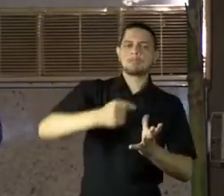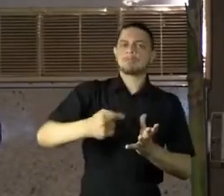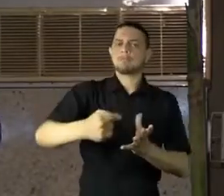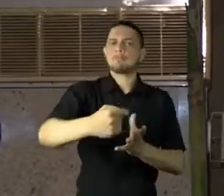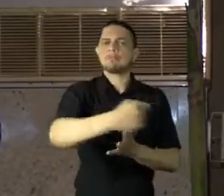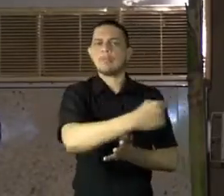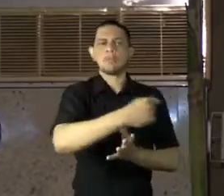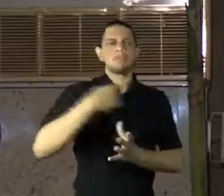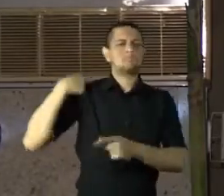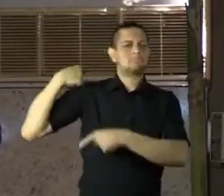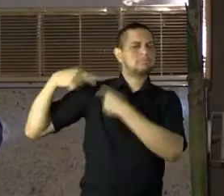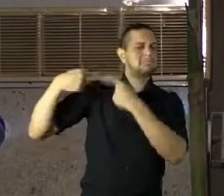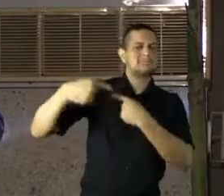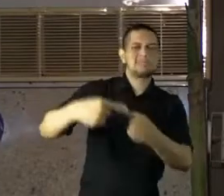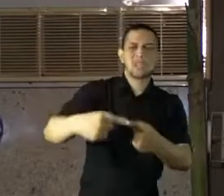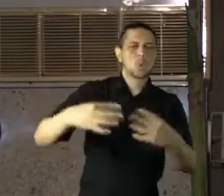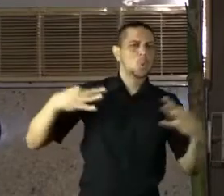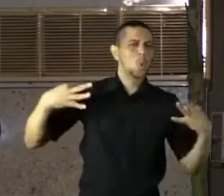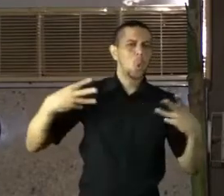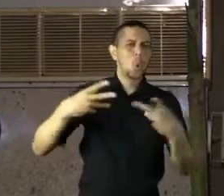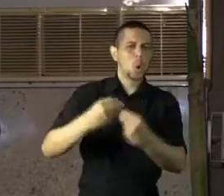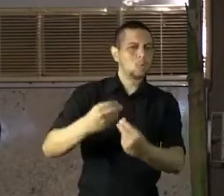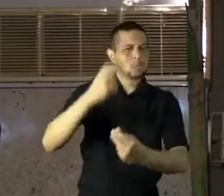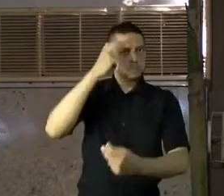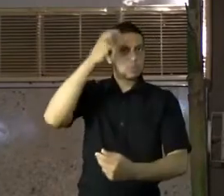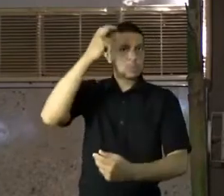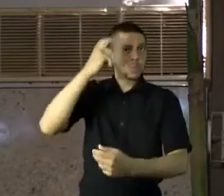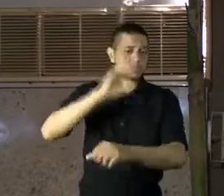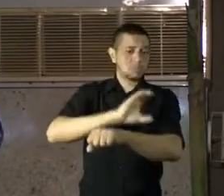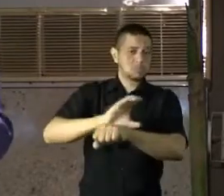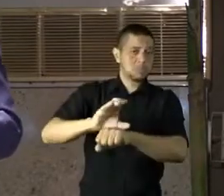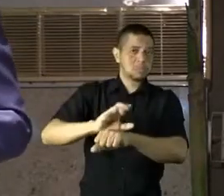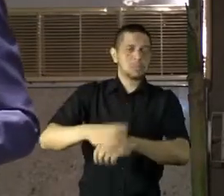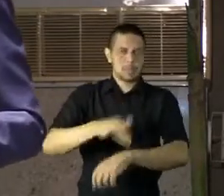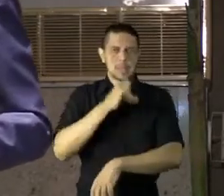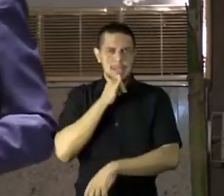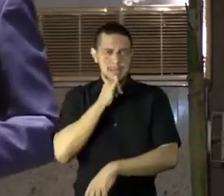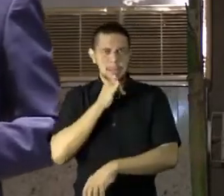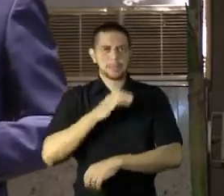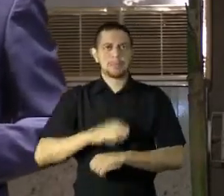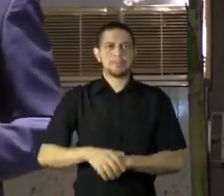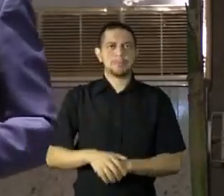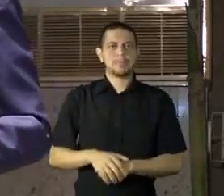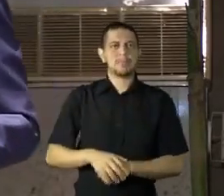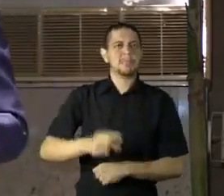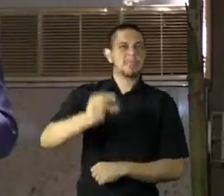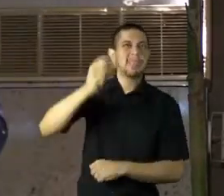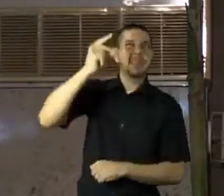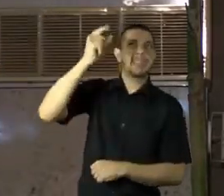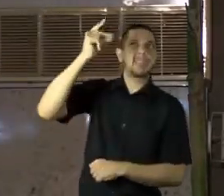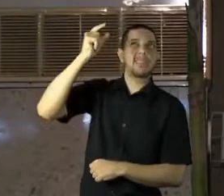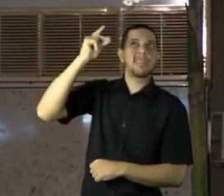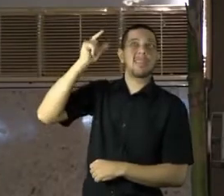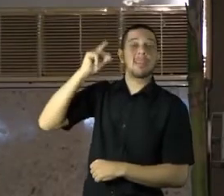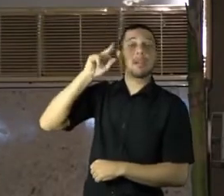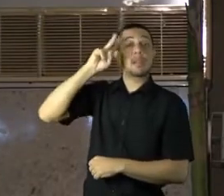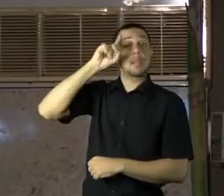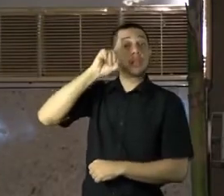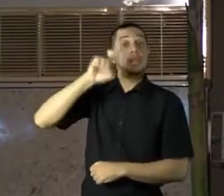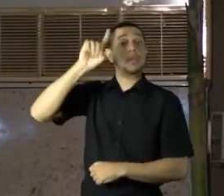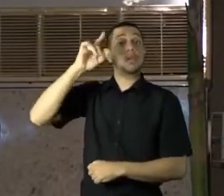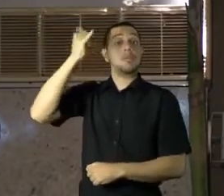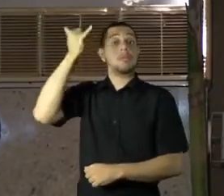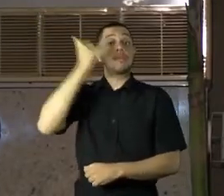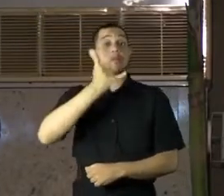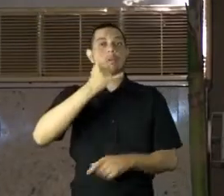em todos os lugares em todas as culturas um exemplo quando Deus disse lá há milhares de anos atrás e